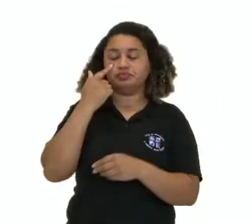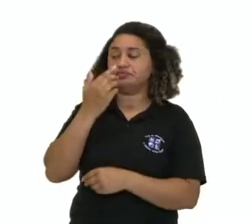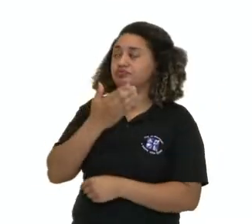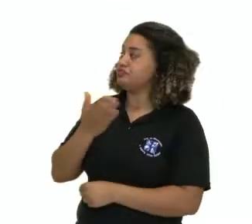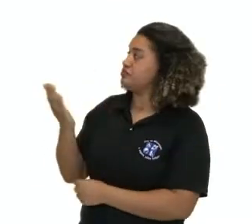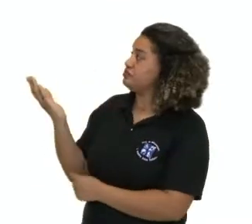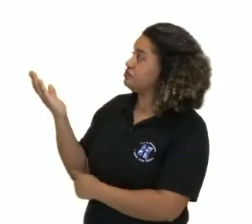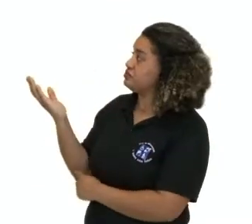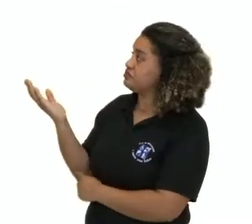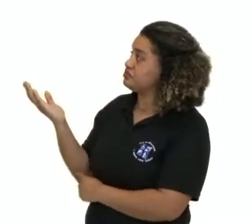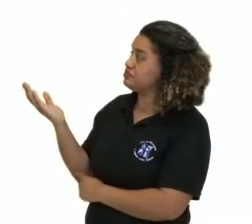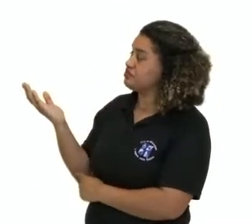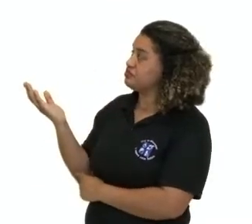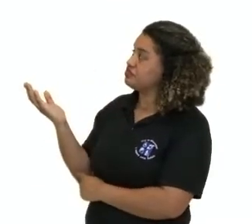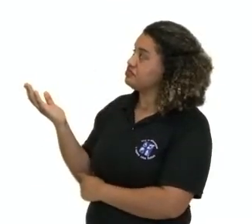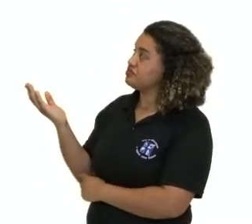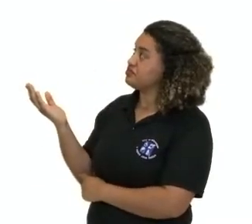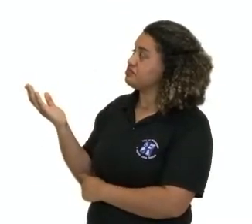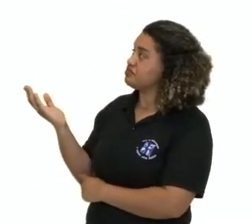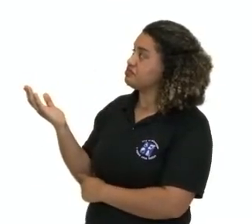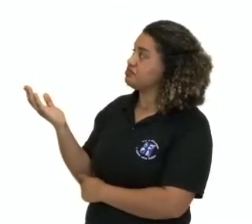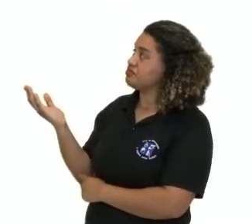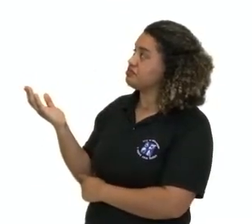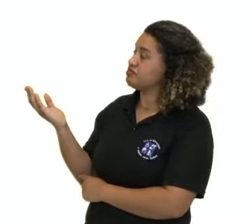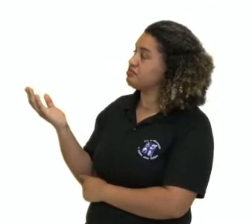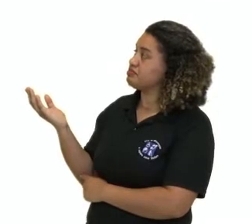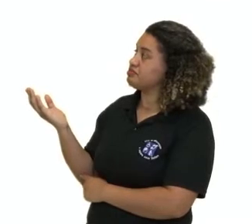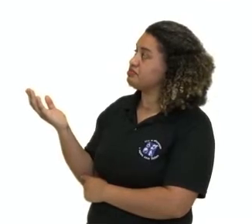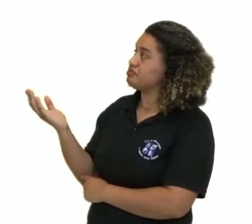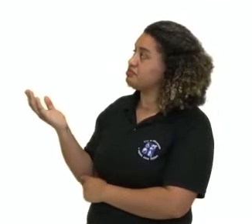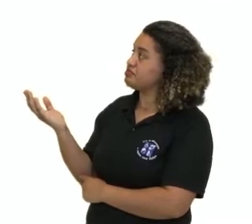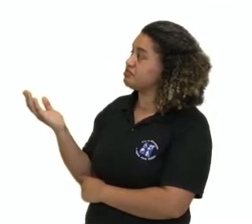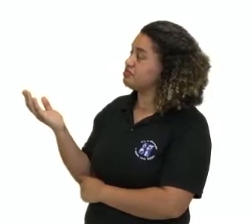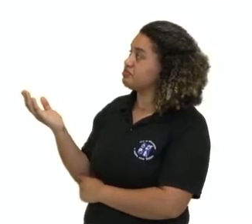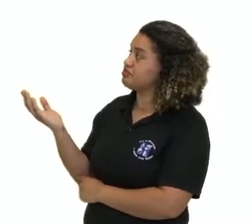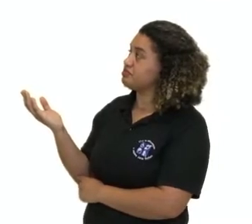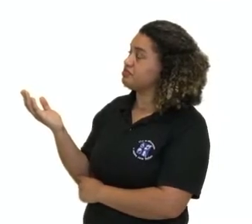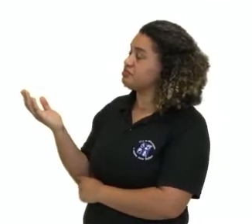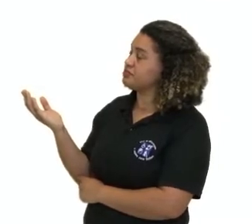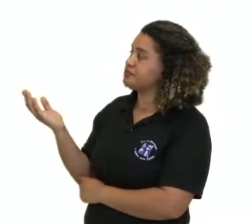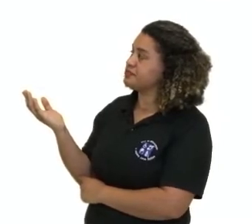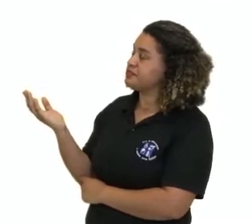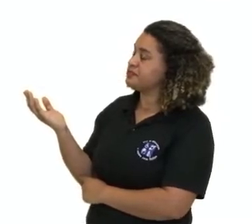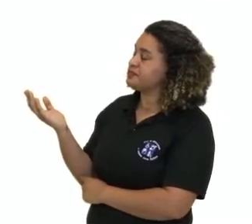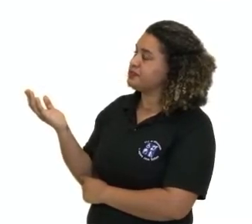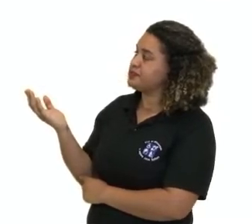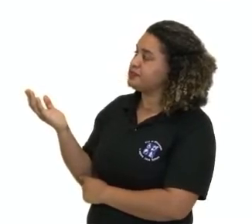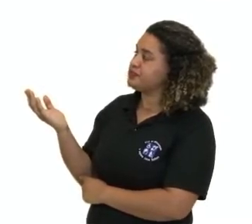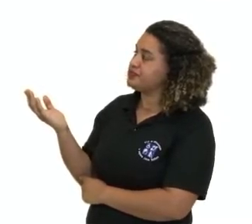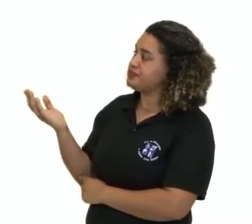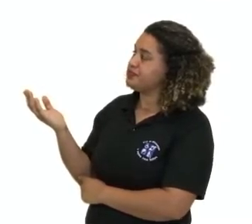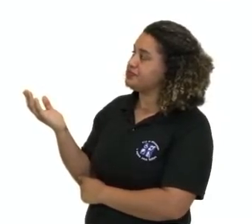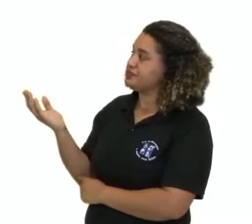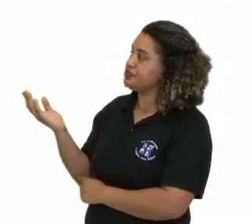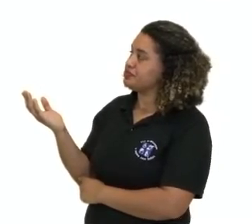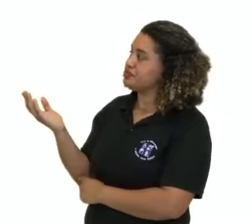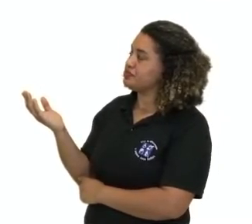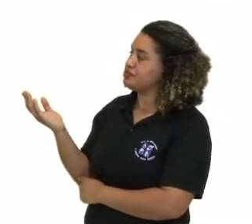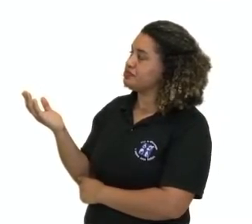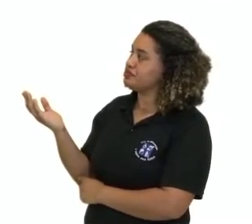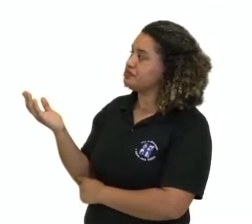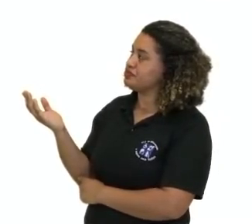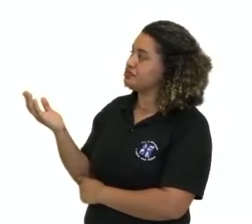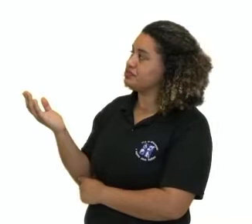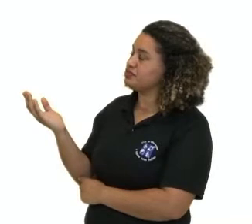de AN, ou A144, o valor da última parcela, 1.315,